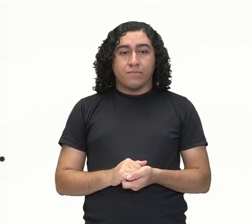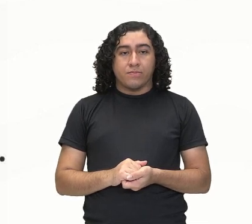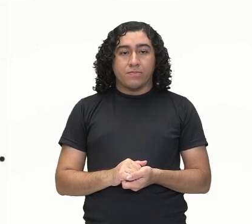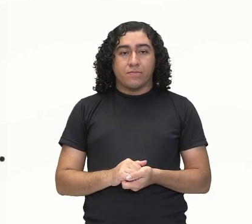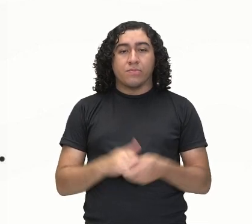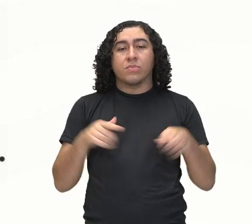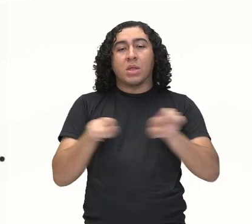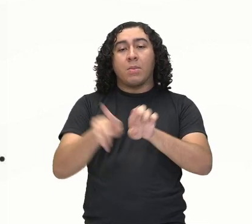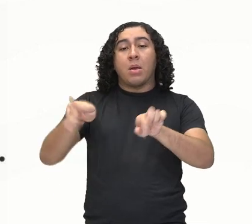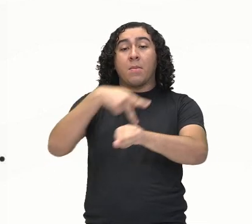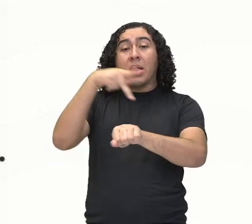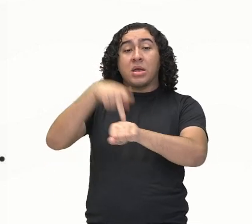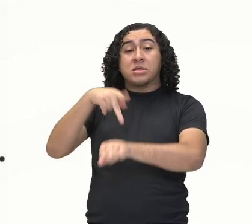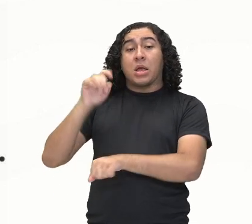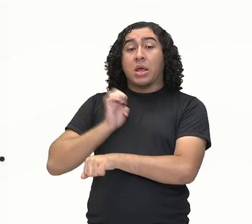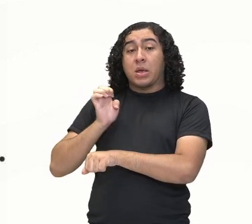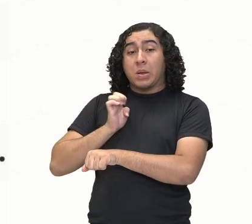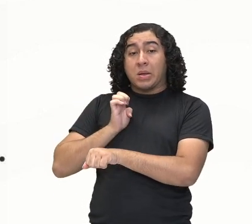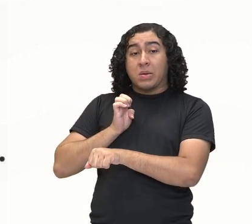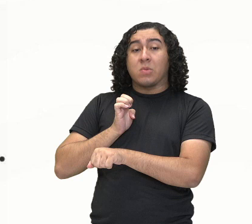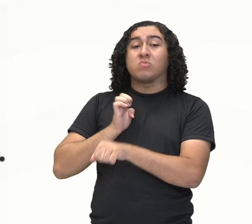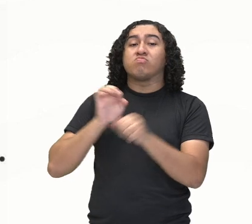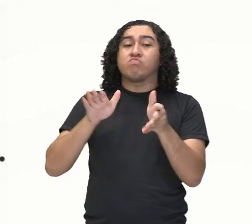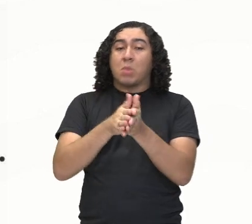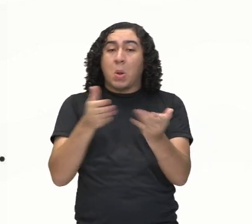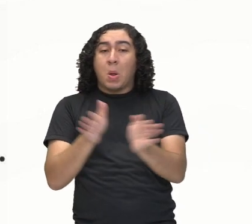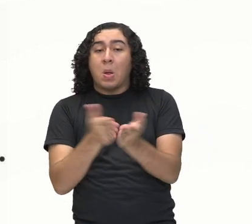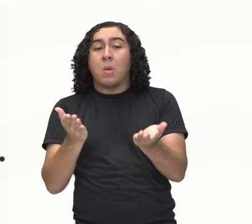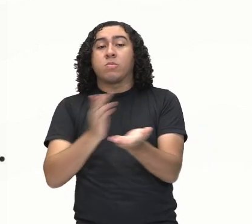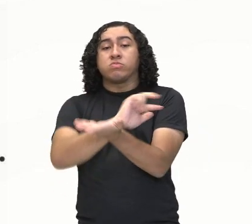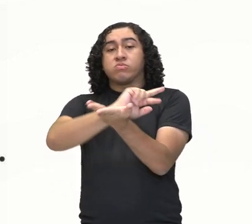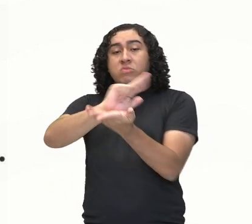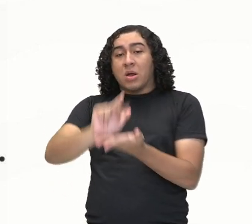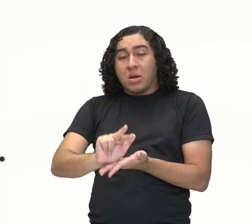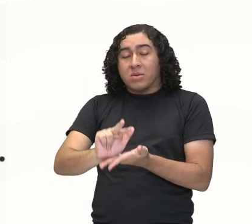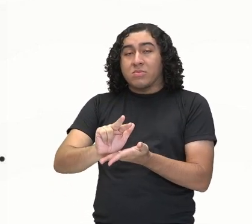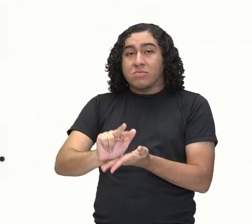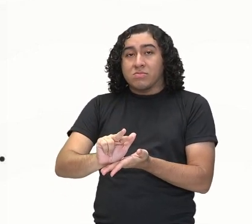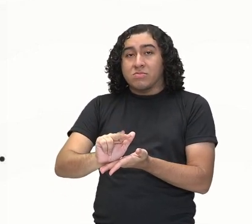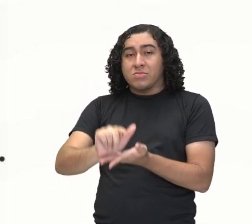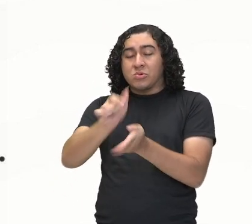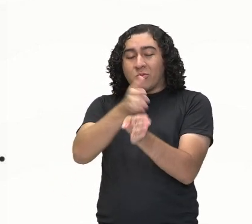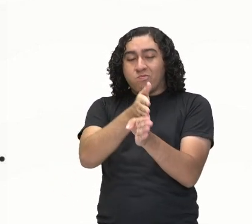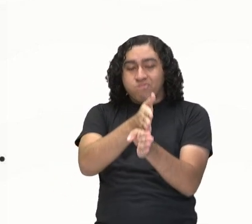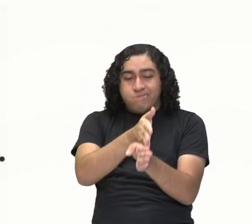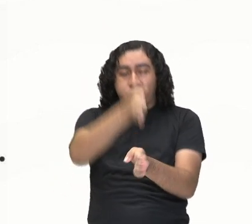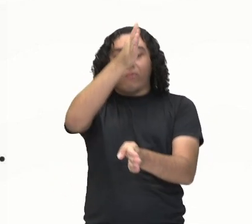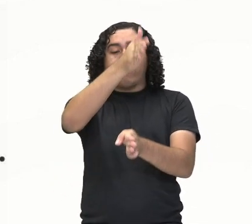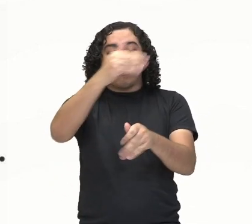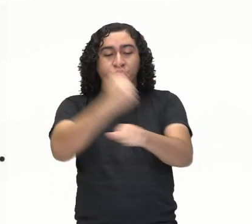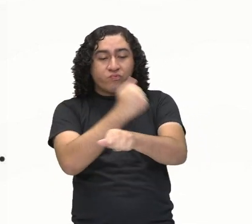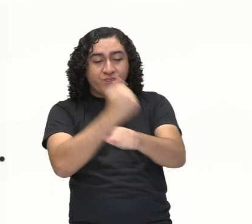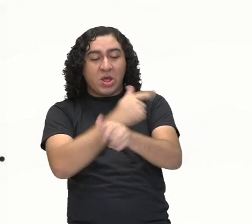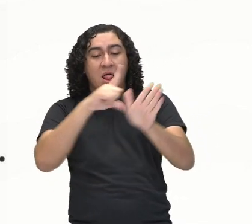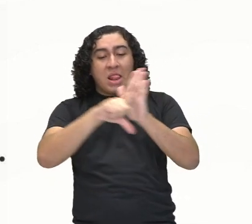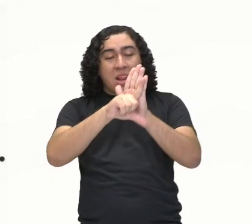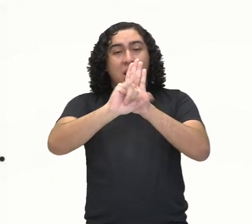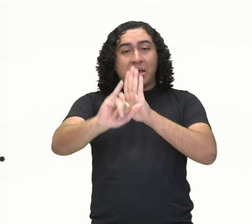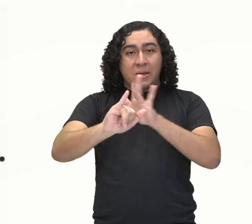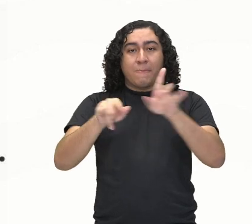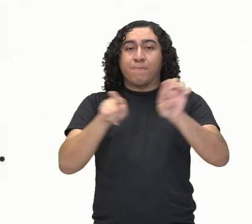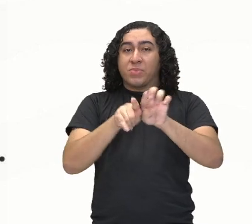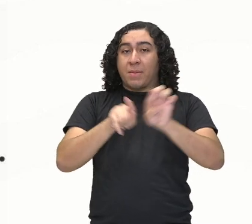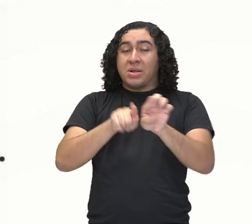países subdesenvolvidos, né, países ricos e países pobres, mais do que construir muros, do que elaborar leis, a gente tem aí